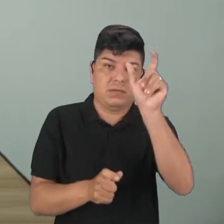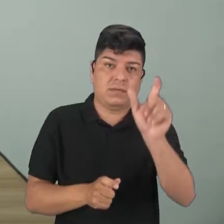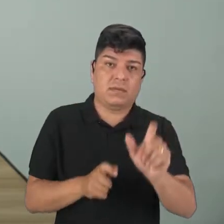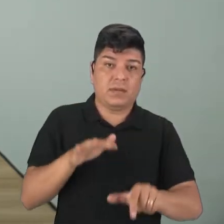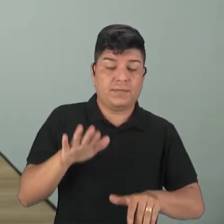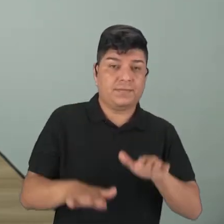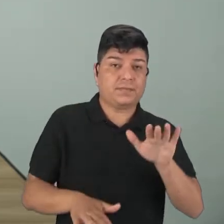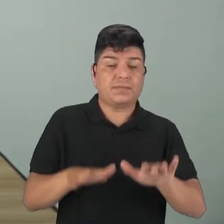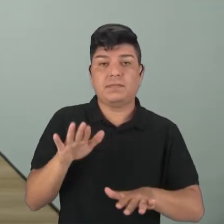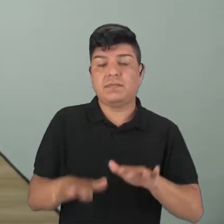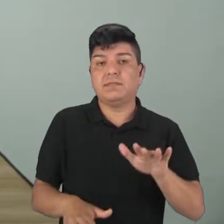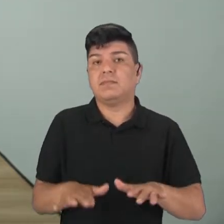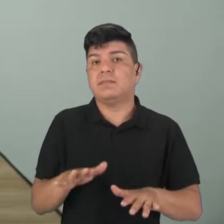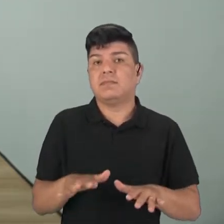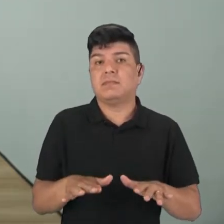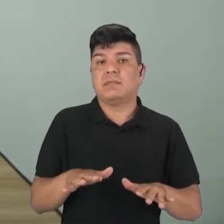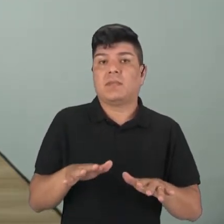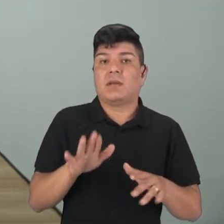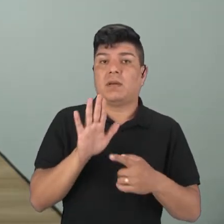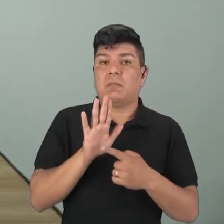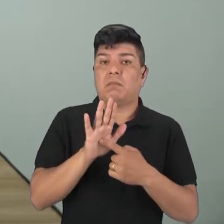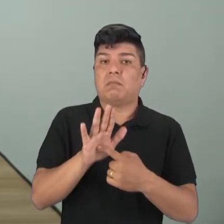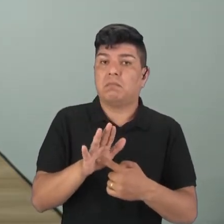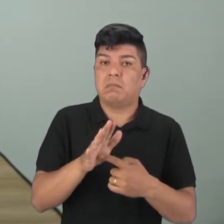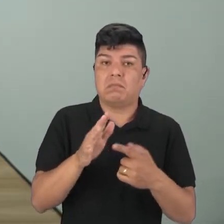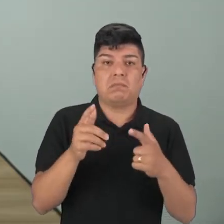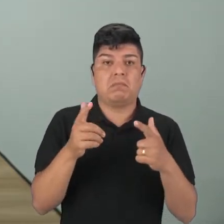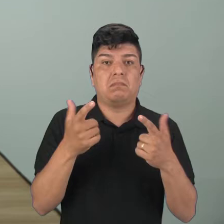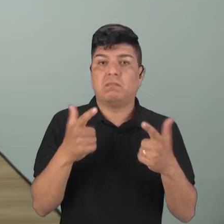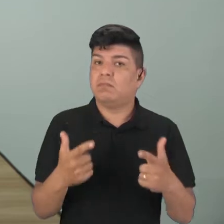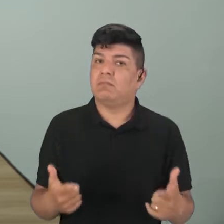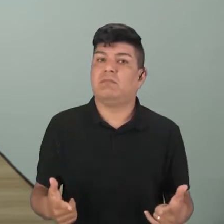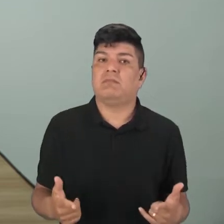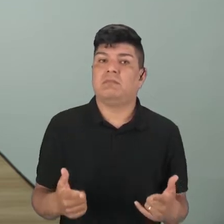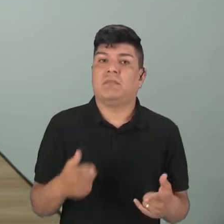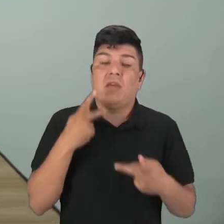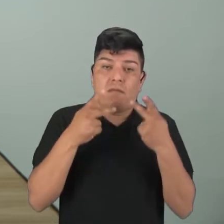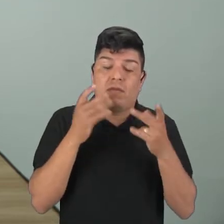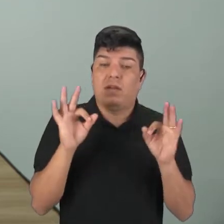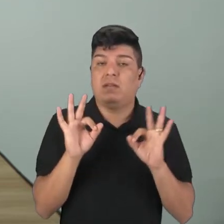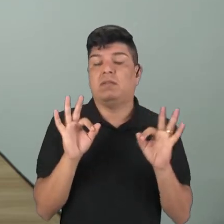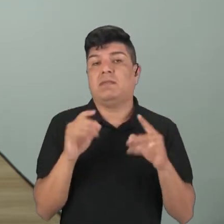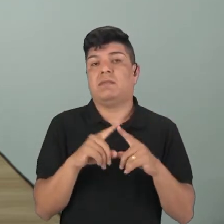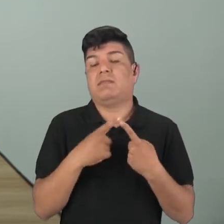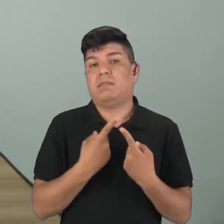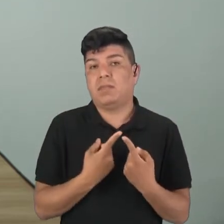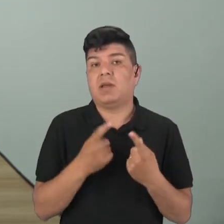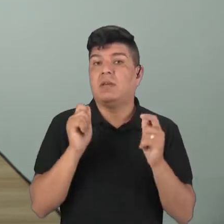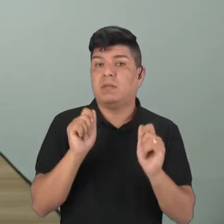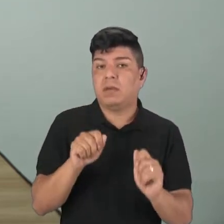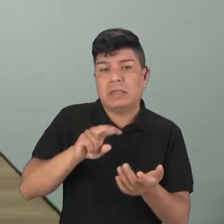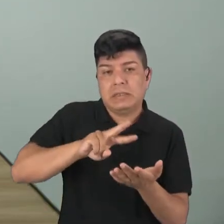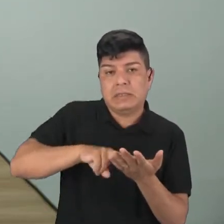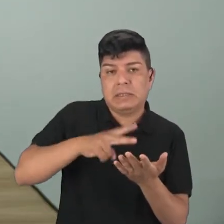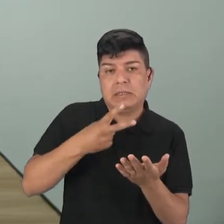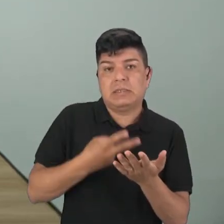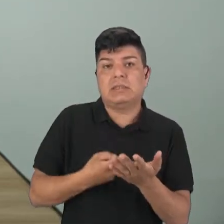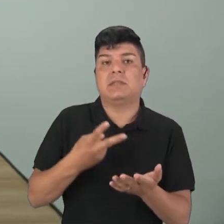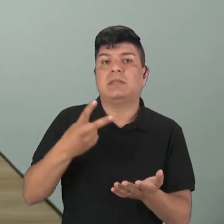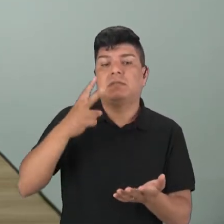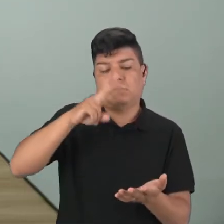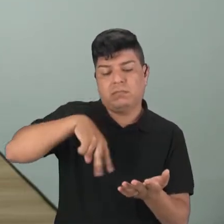vezes pode não aparecer nenhum balãozinho, nenhuma fala, mas nós podemos fazer